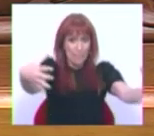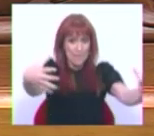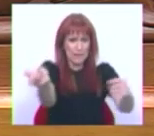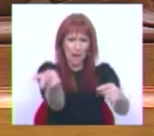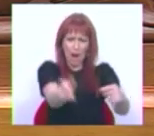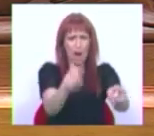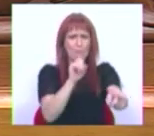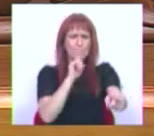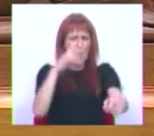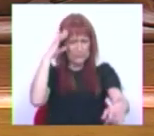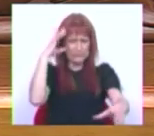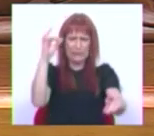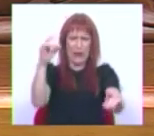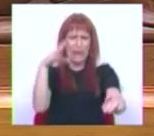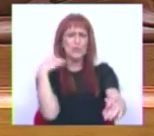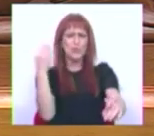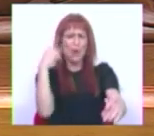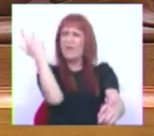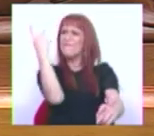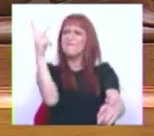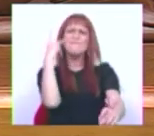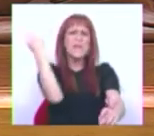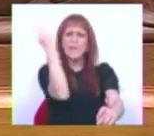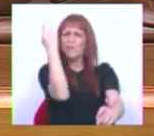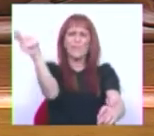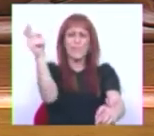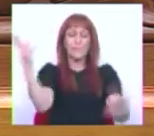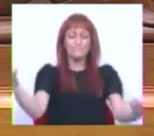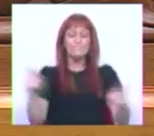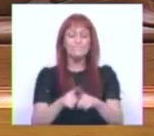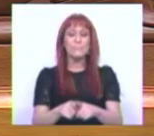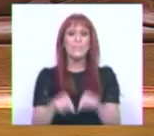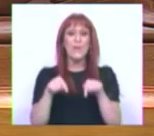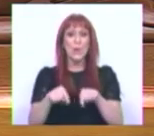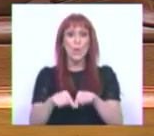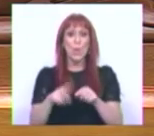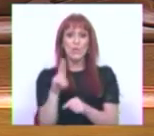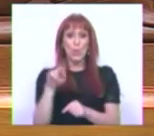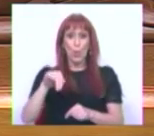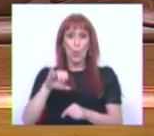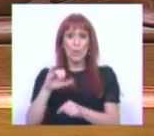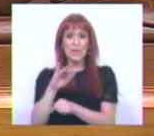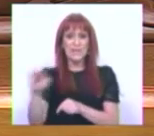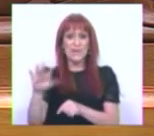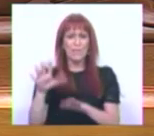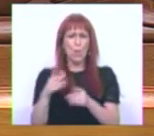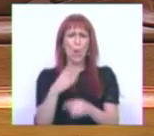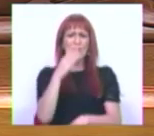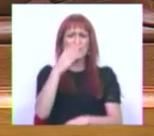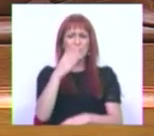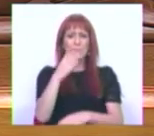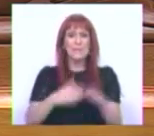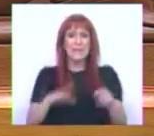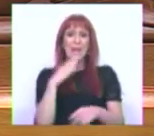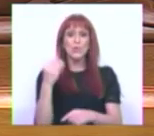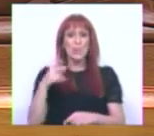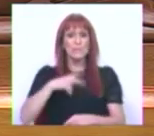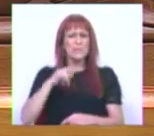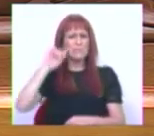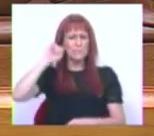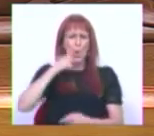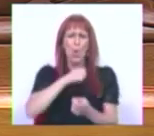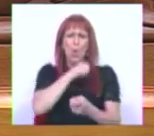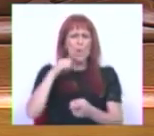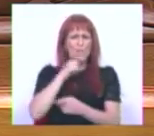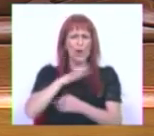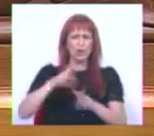que pode traumatizar um jovem para o resto da sua vida. E segundo dados da Unicef, quase metade dos jovens portugueses já foram vítimas desta